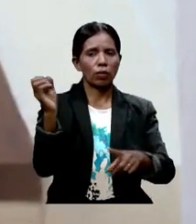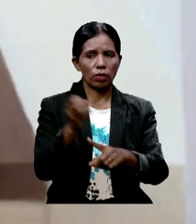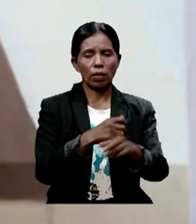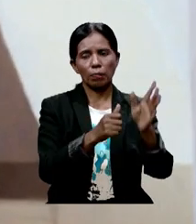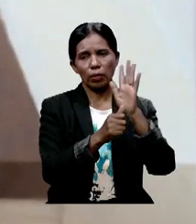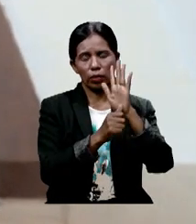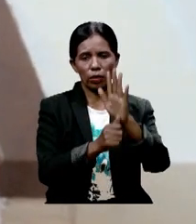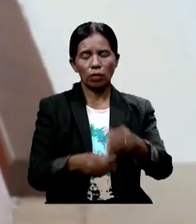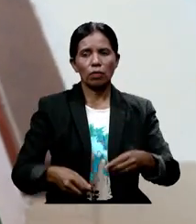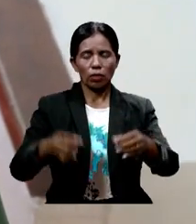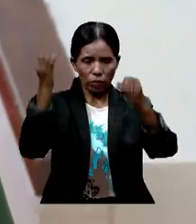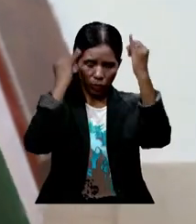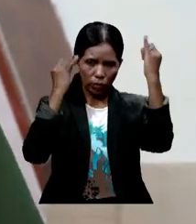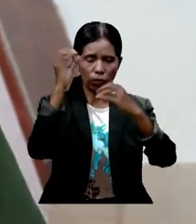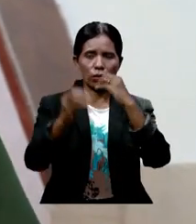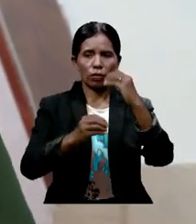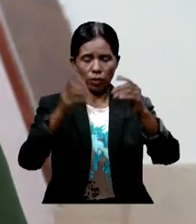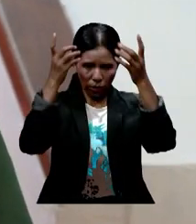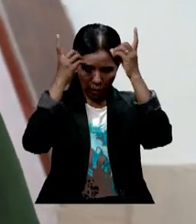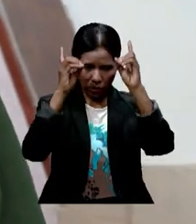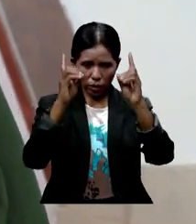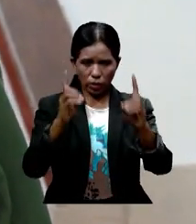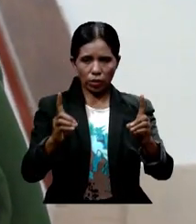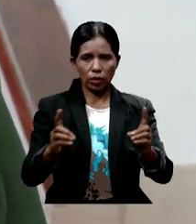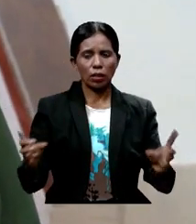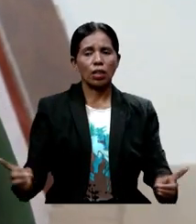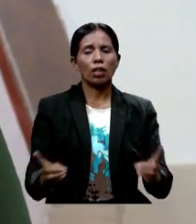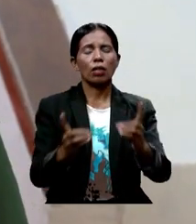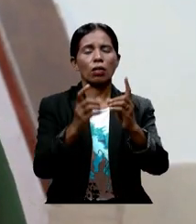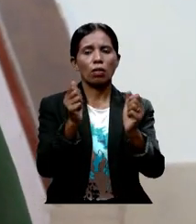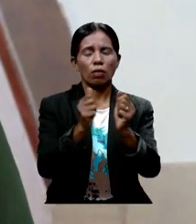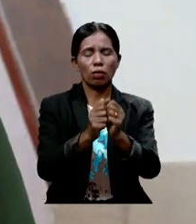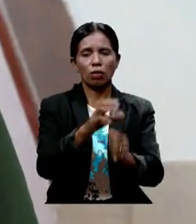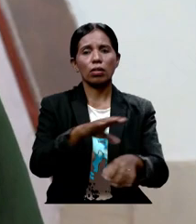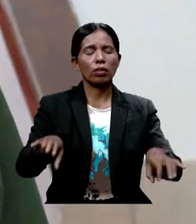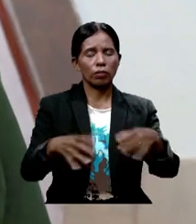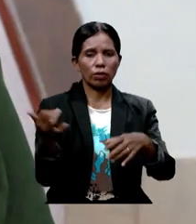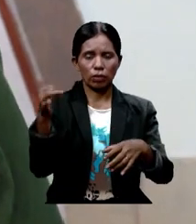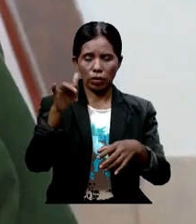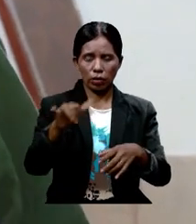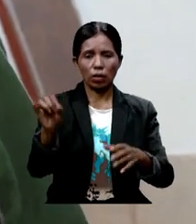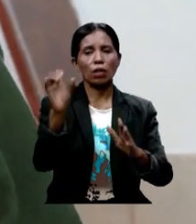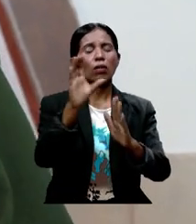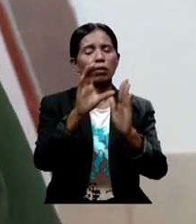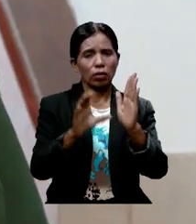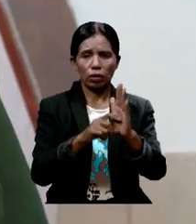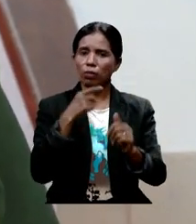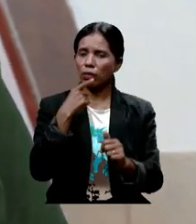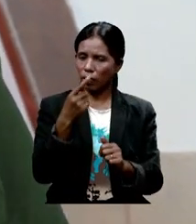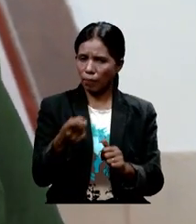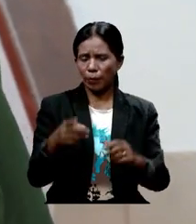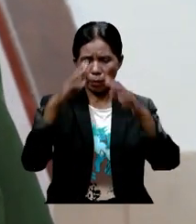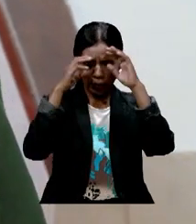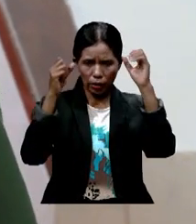no fo mos informação, quando ba decisão ruma, nebe mak se associa ho poder no dever sira constituição haruka. Hatamba questão ne, presidente